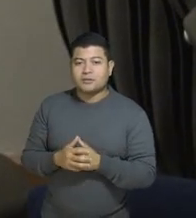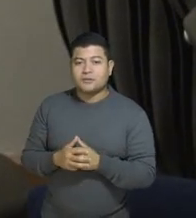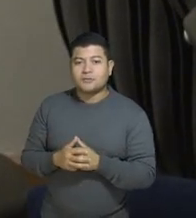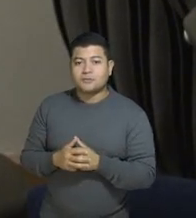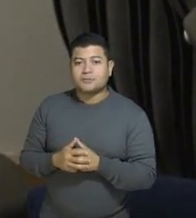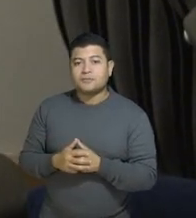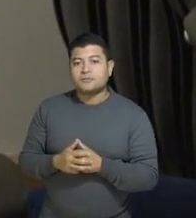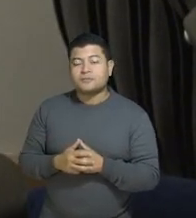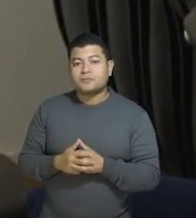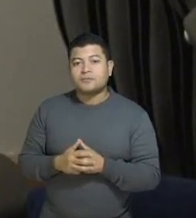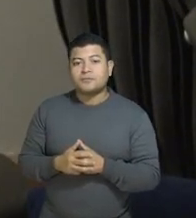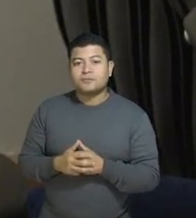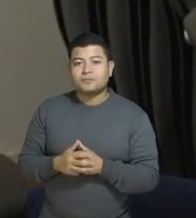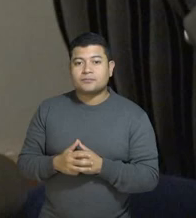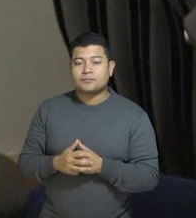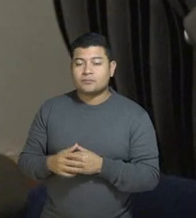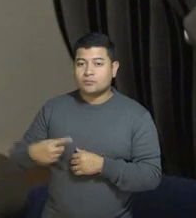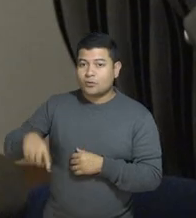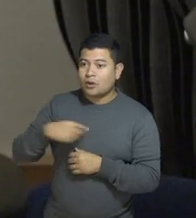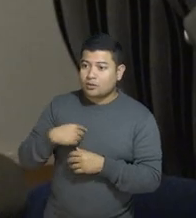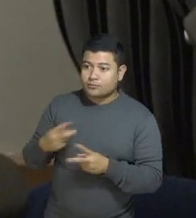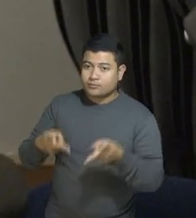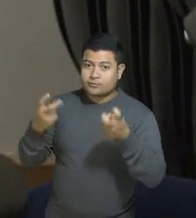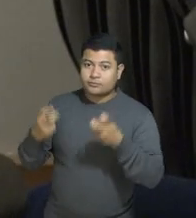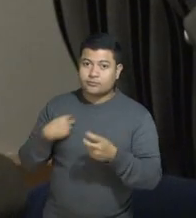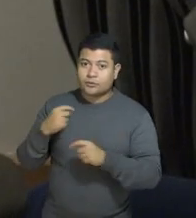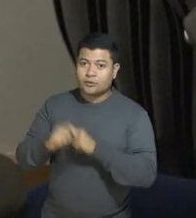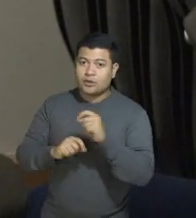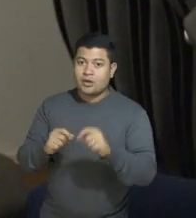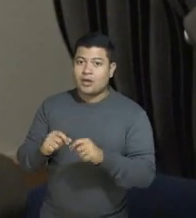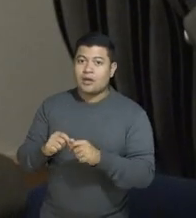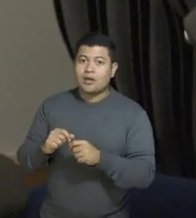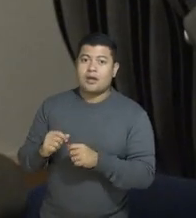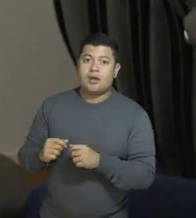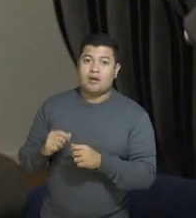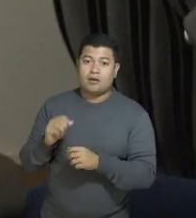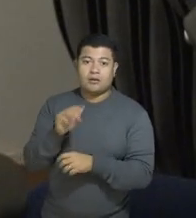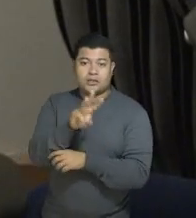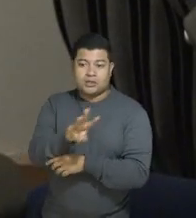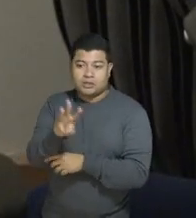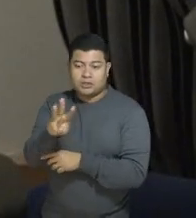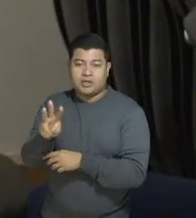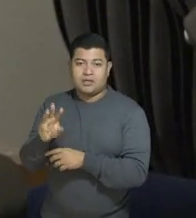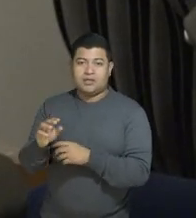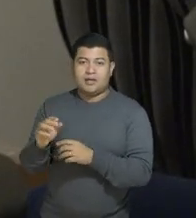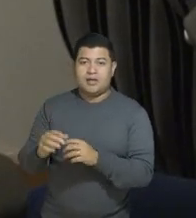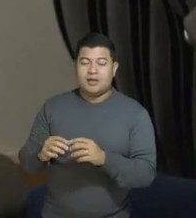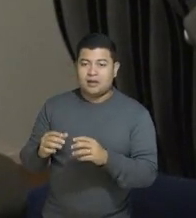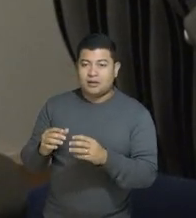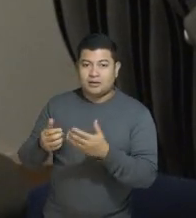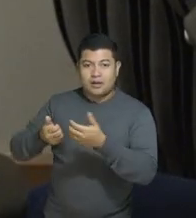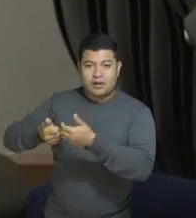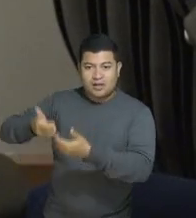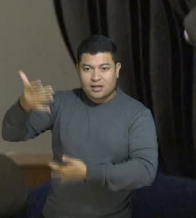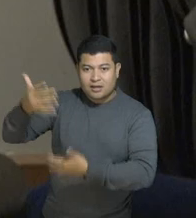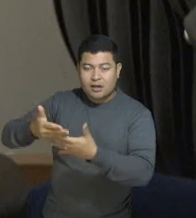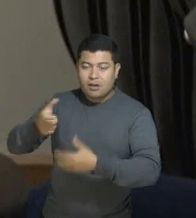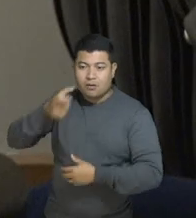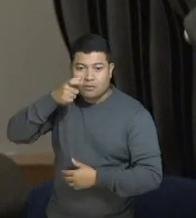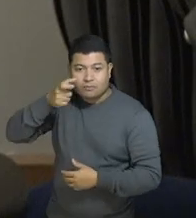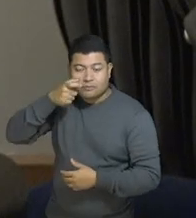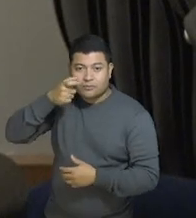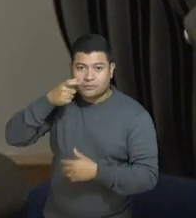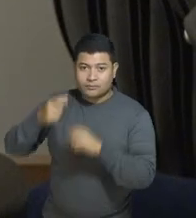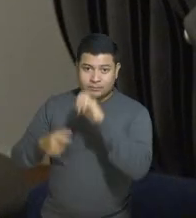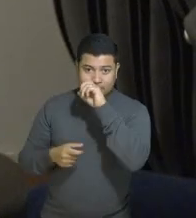estratégias que a gente viu que foram de muito sucesso, né? Que foi a transmissão online, pessoas online acompanhando o evento, e que